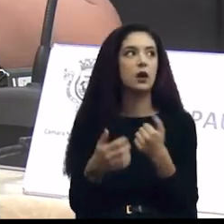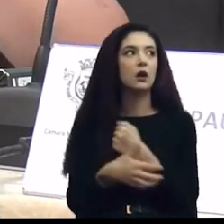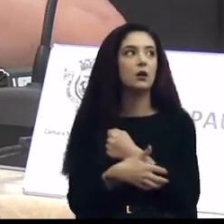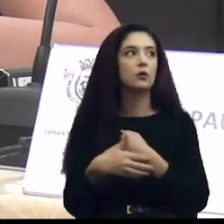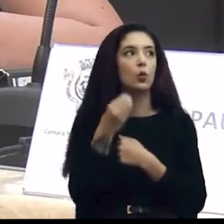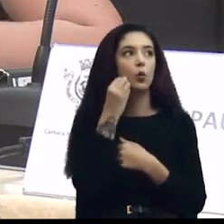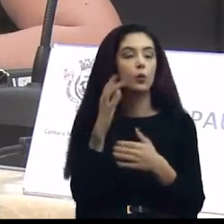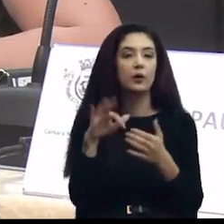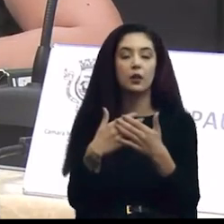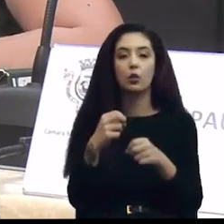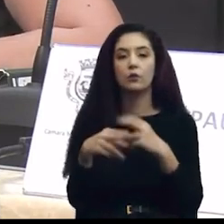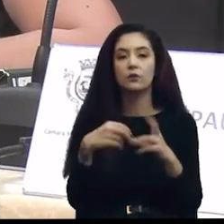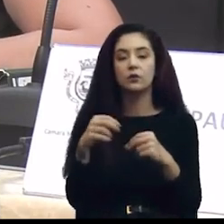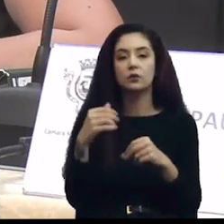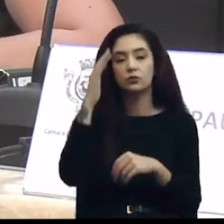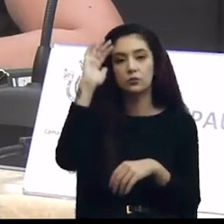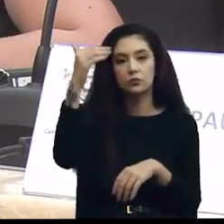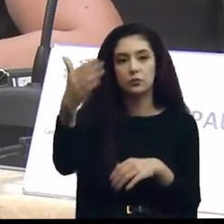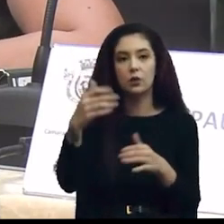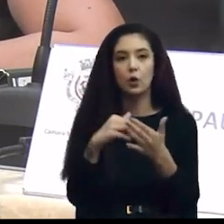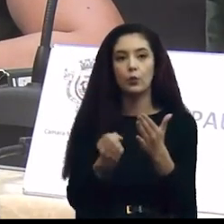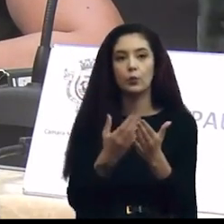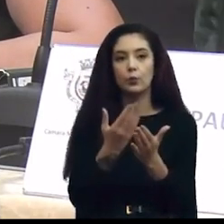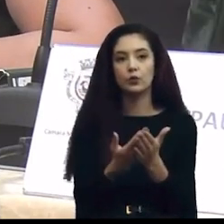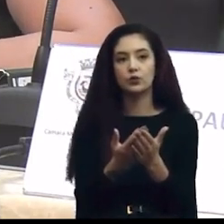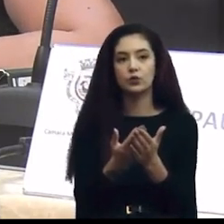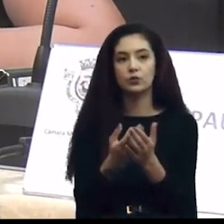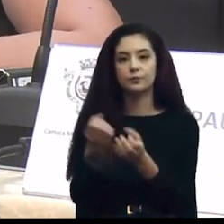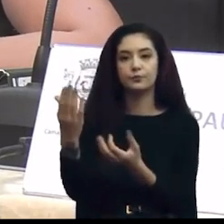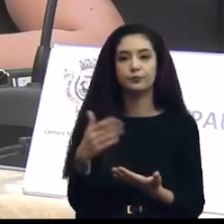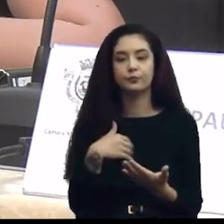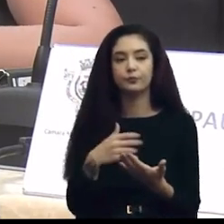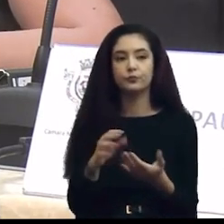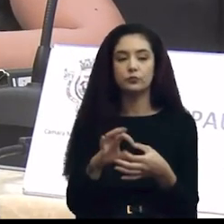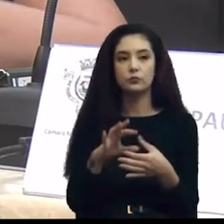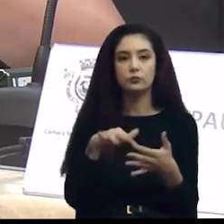sem-abrigo? Que novidades podem ser adiantadas sobre propostas de acolhimento que têm vindo a público nos